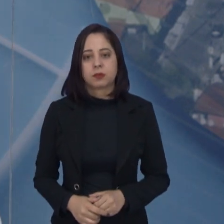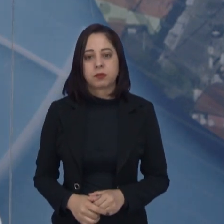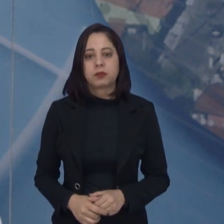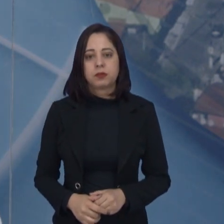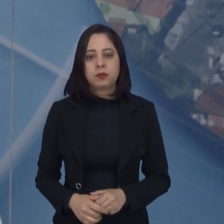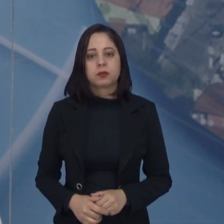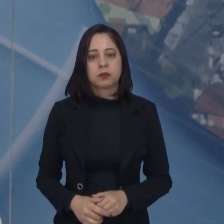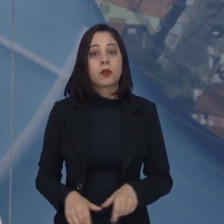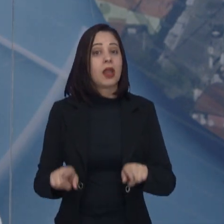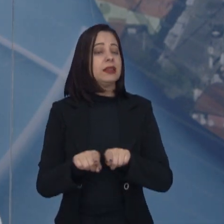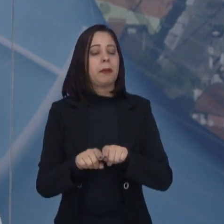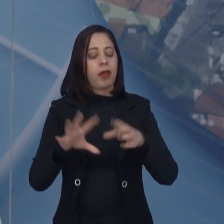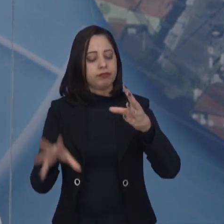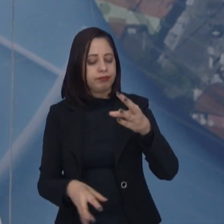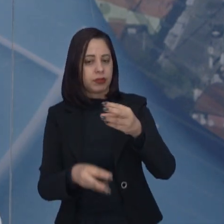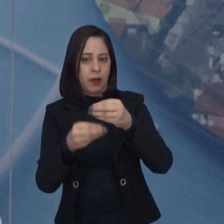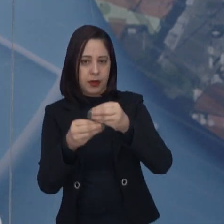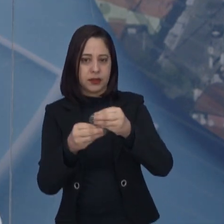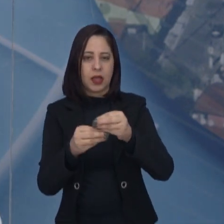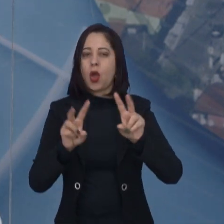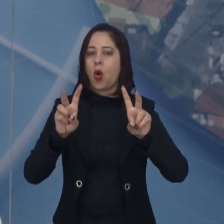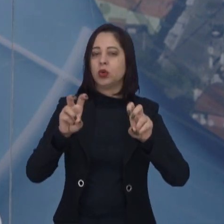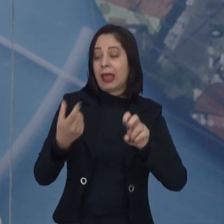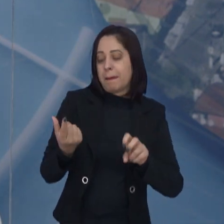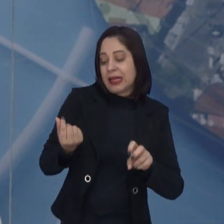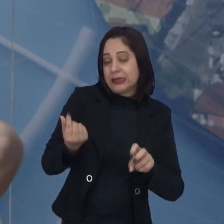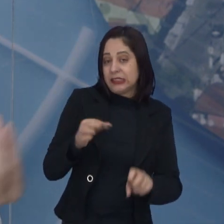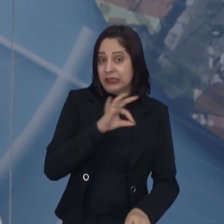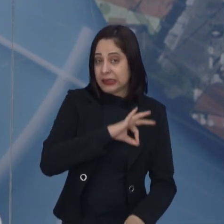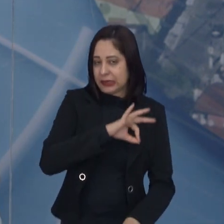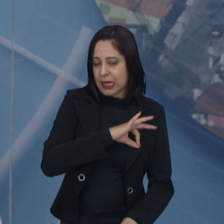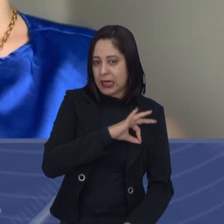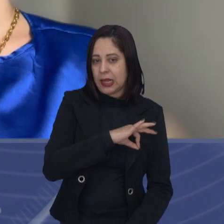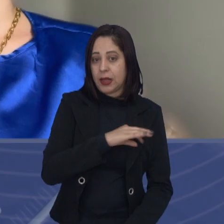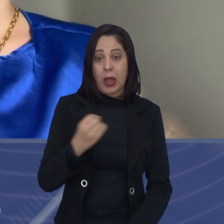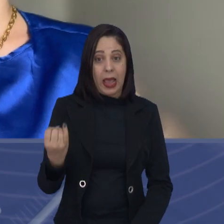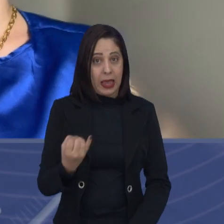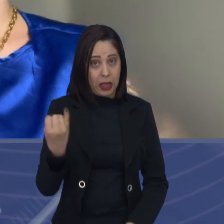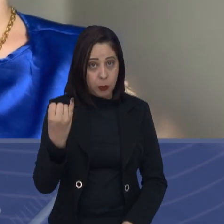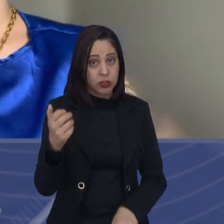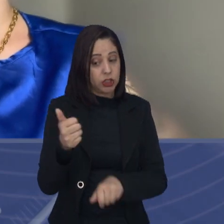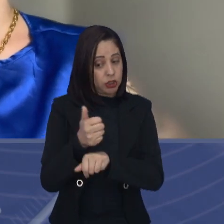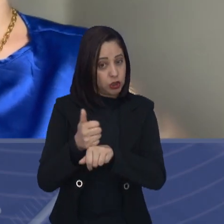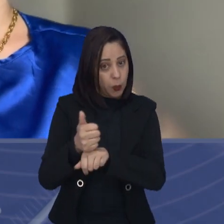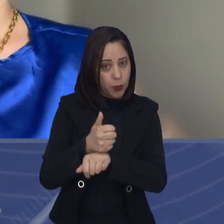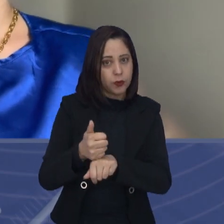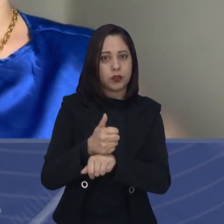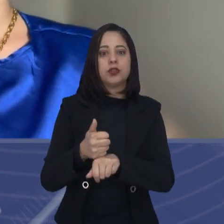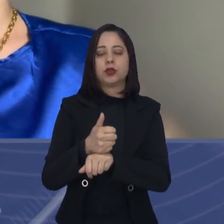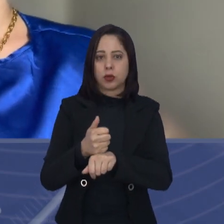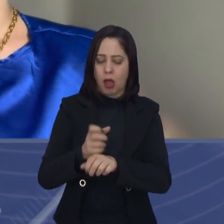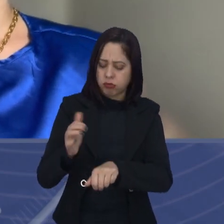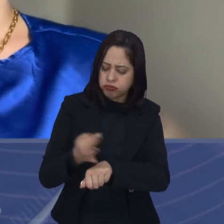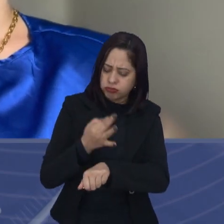Júlia, né, da questão da monetização. Aí a Camila falou que é importante ter esse trabalho profissional, né, de constância